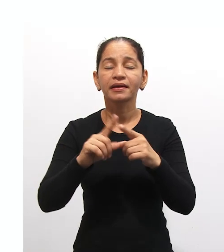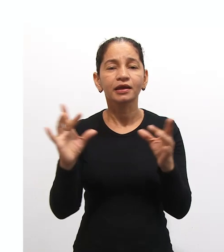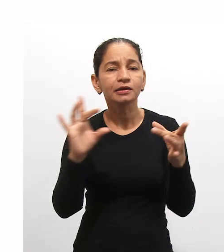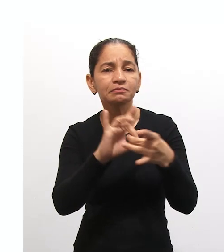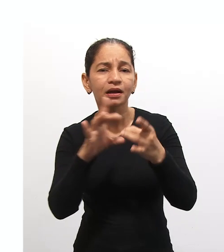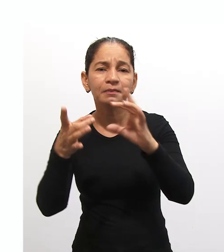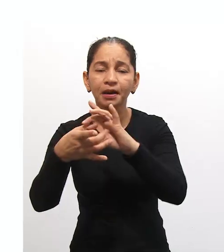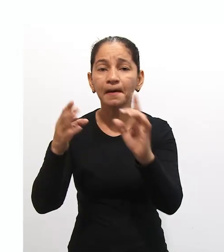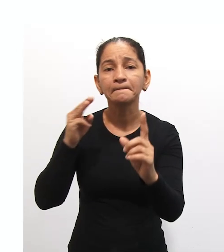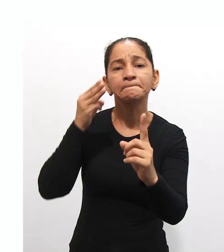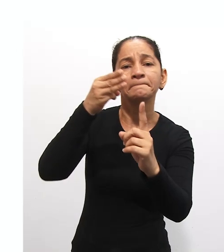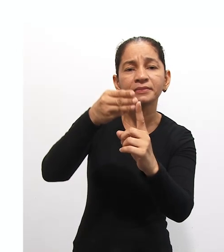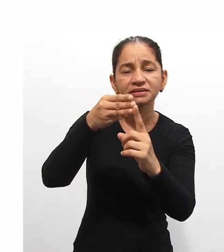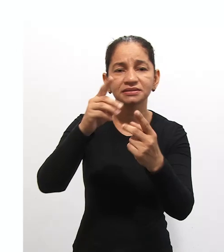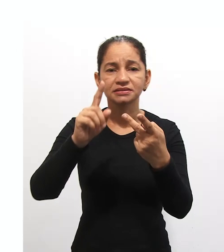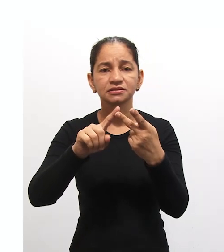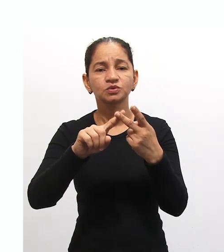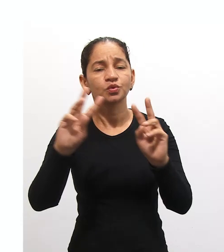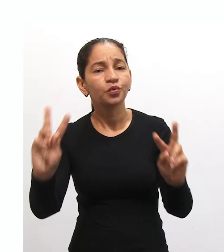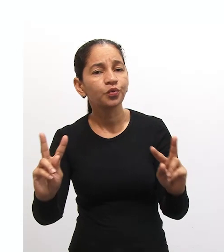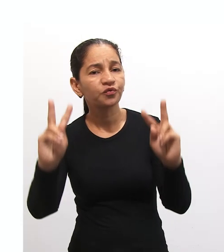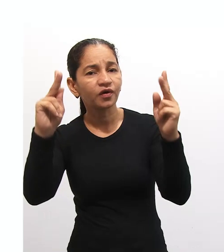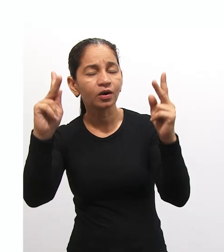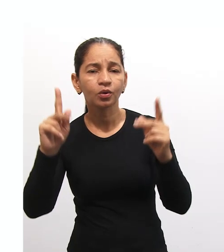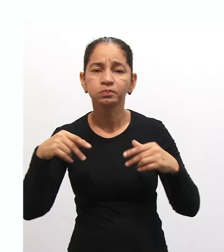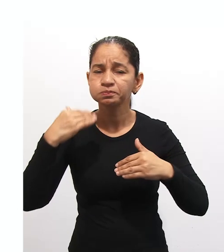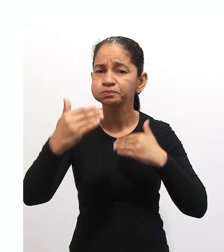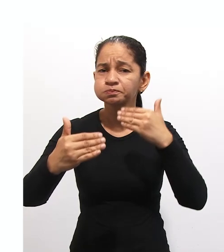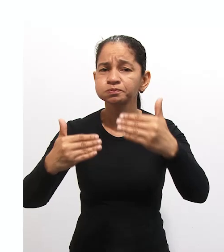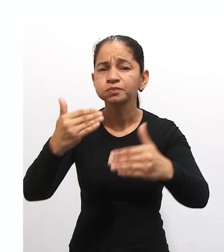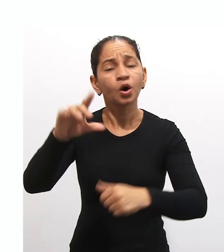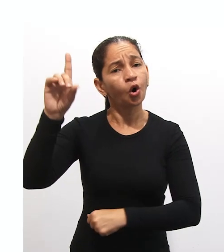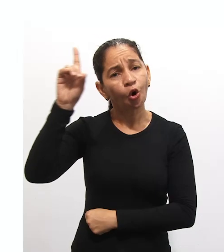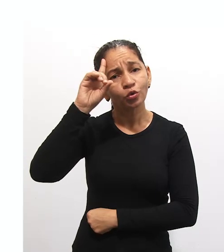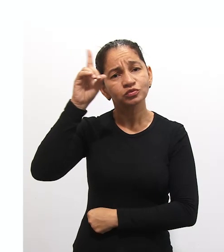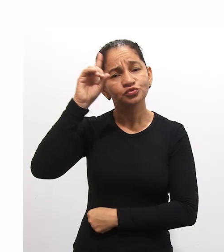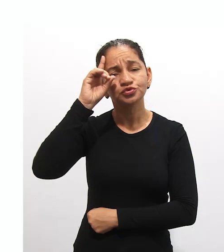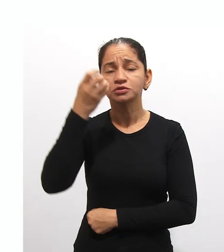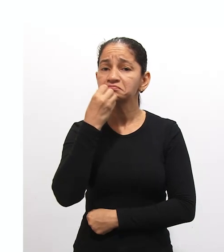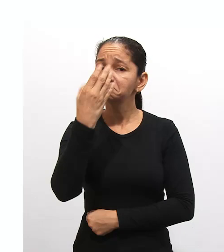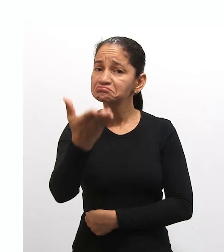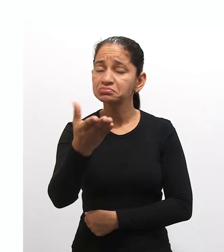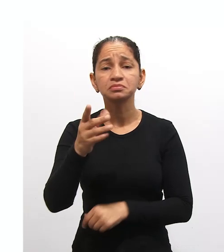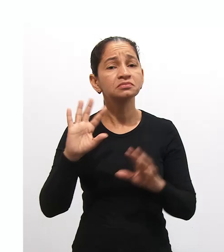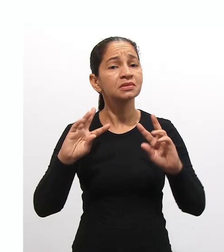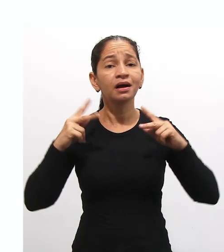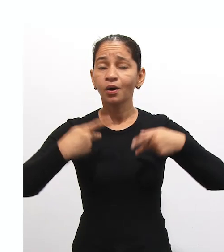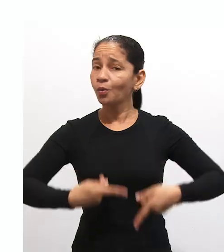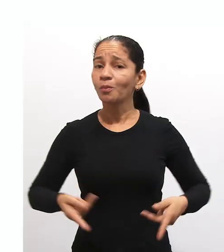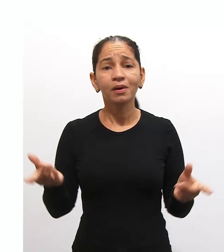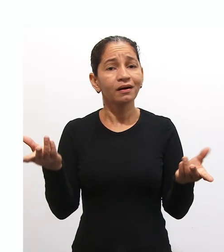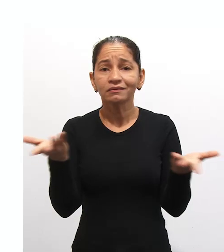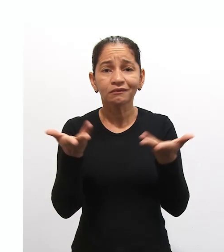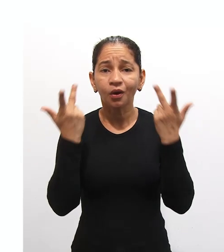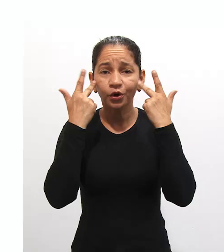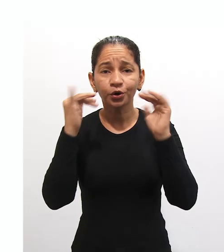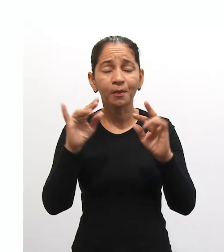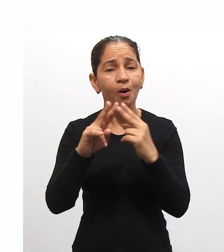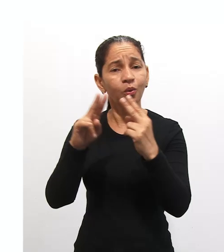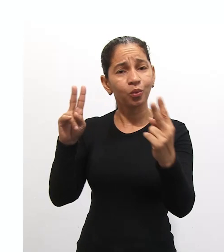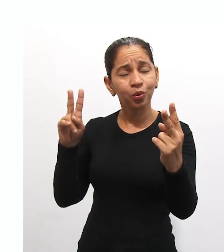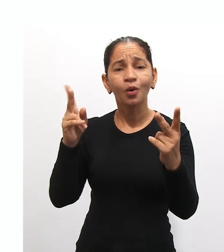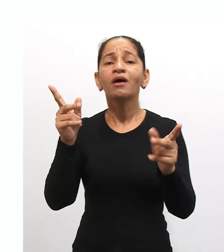garantem coerência entre missões, valores e ações cotidianas. A gestão passa a ser um corpo humano